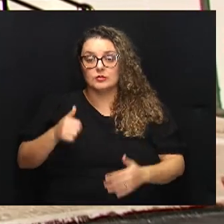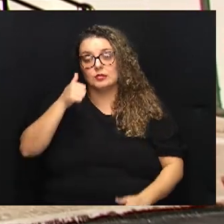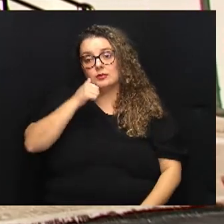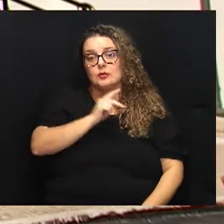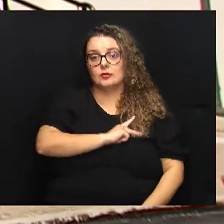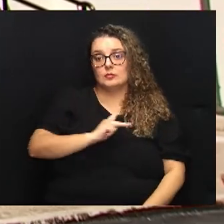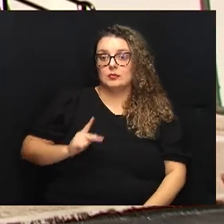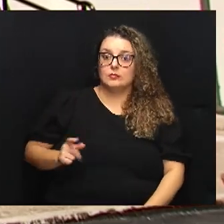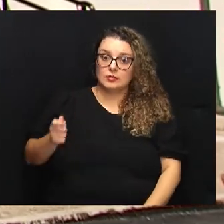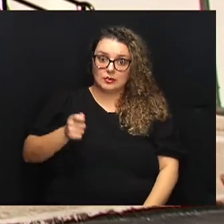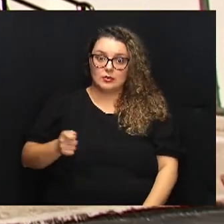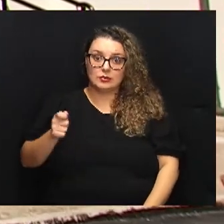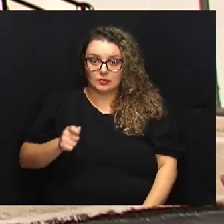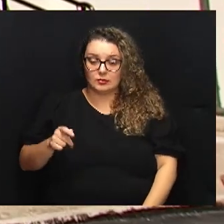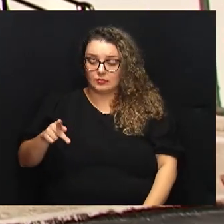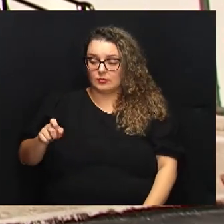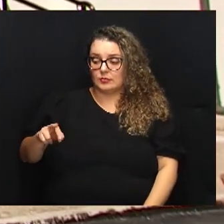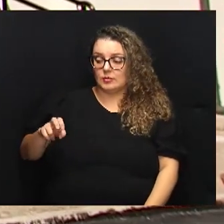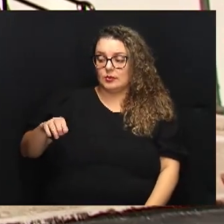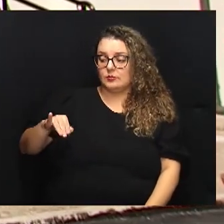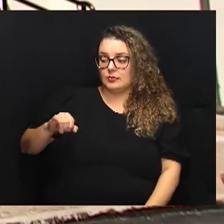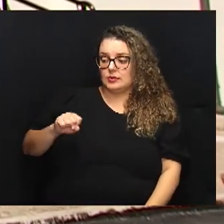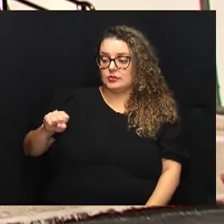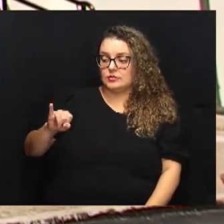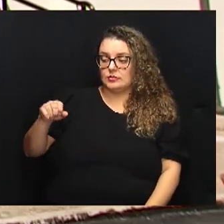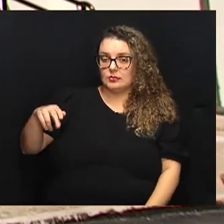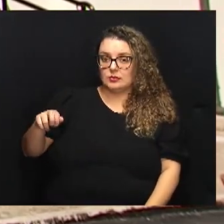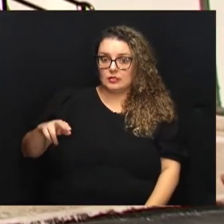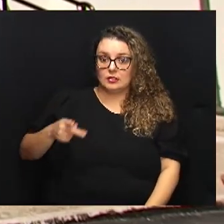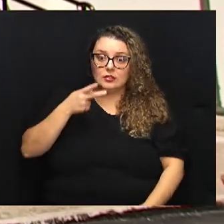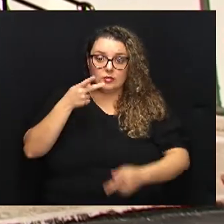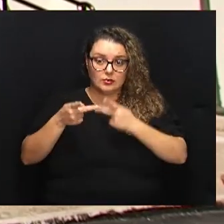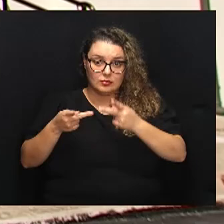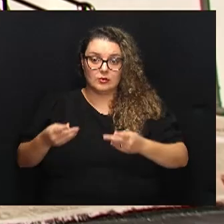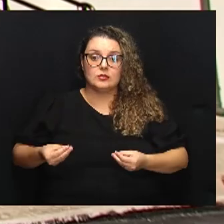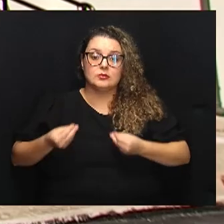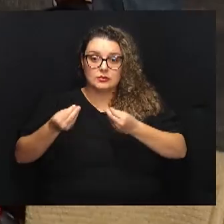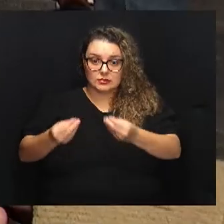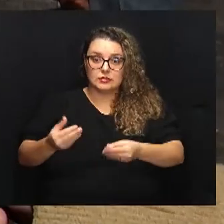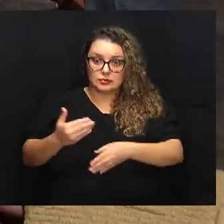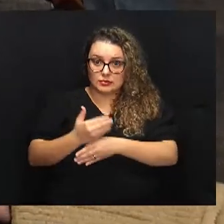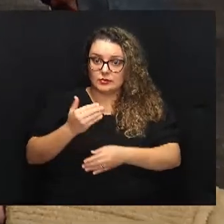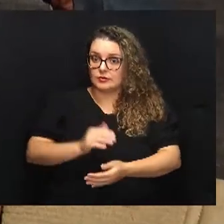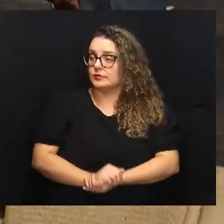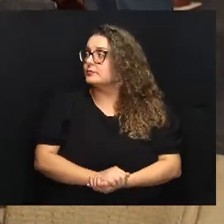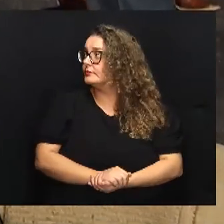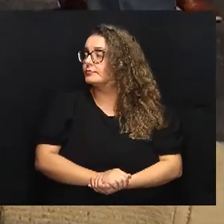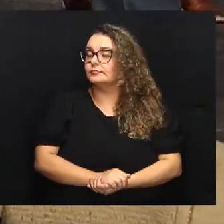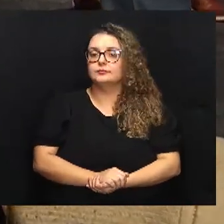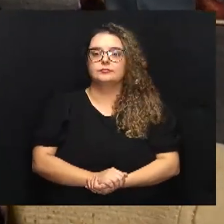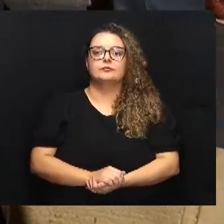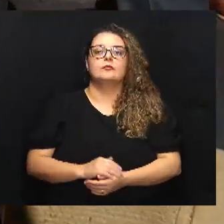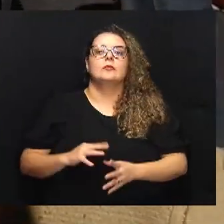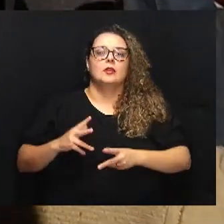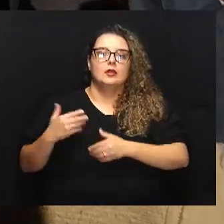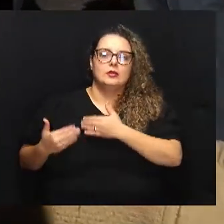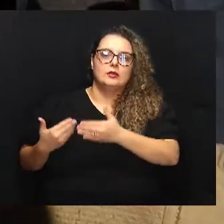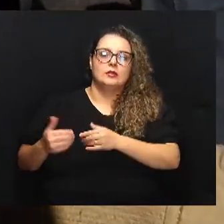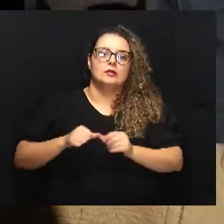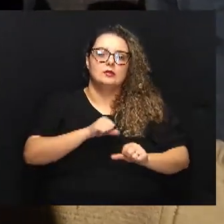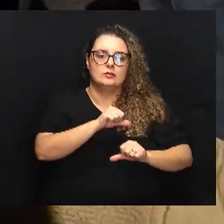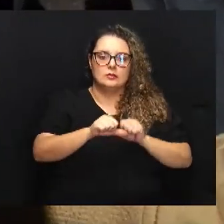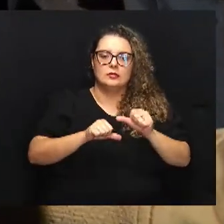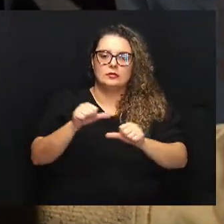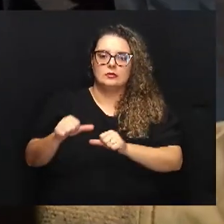da Associação dos Permissionários, que falou sobre essa entrega da obra. Durante todo esse processo de mudança, eu